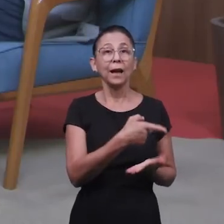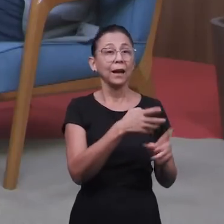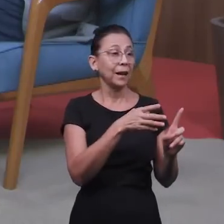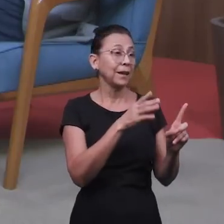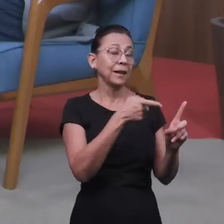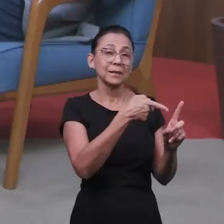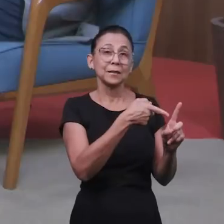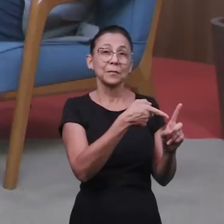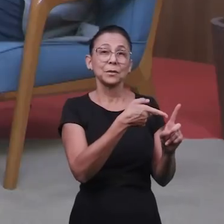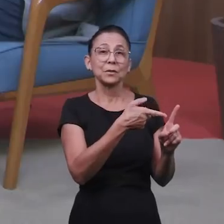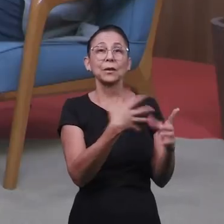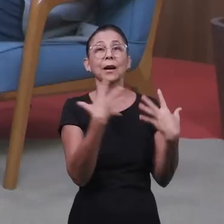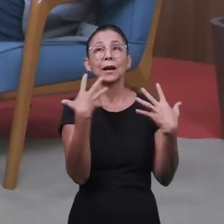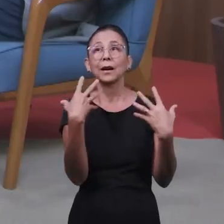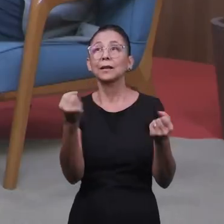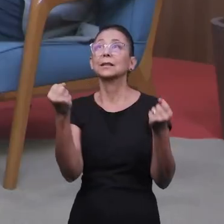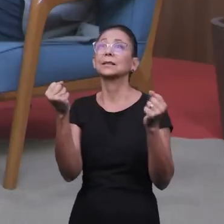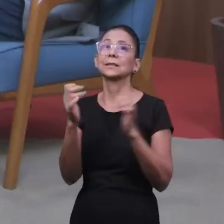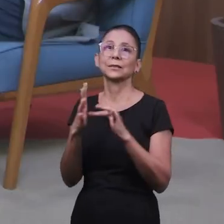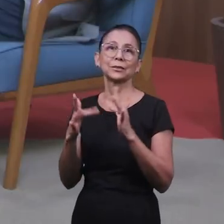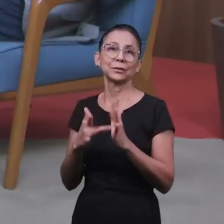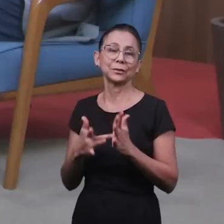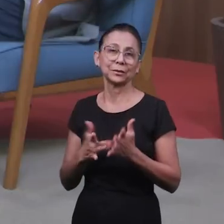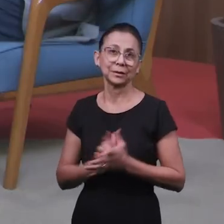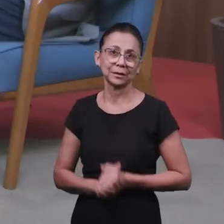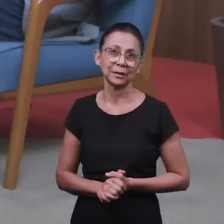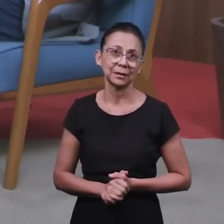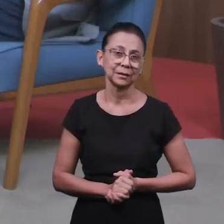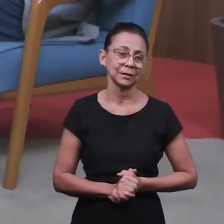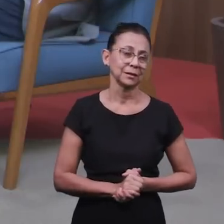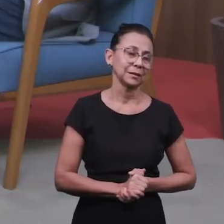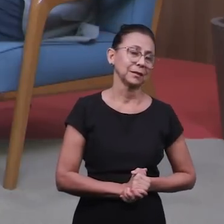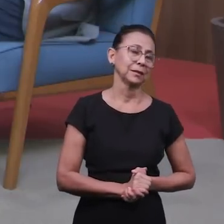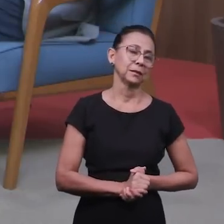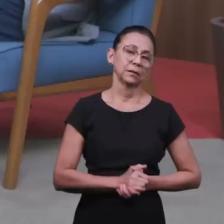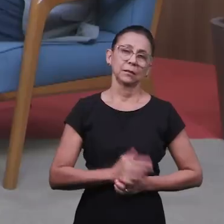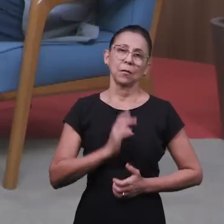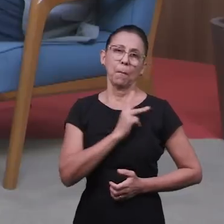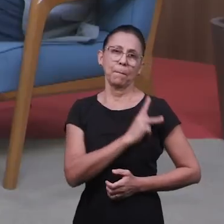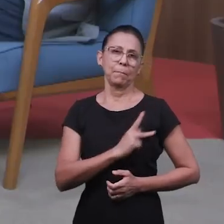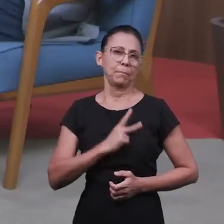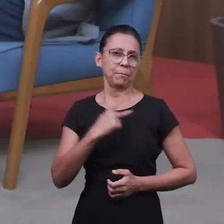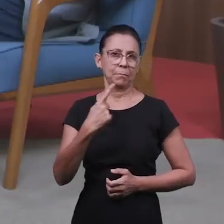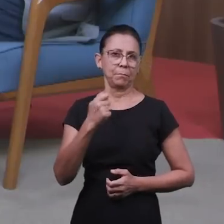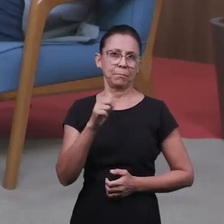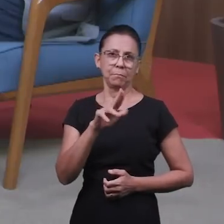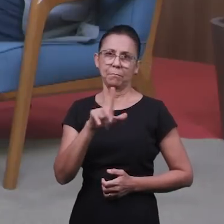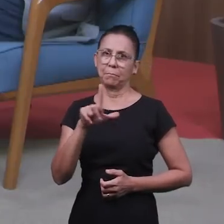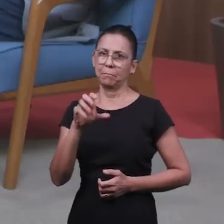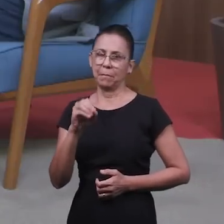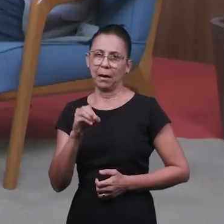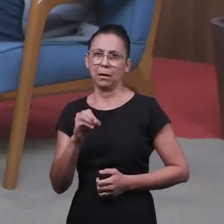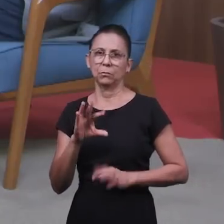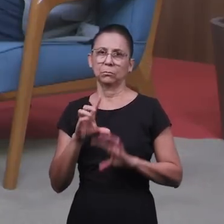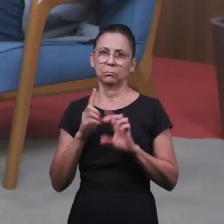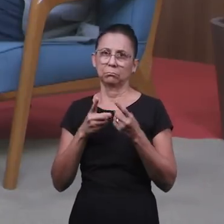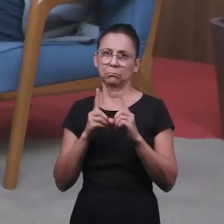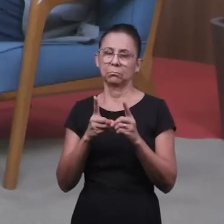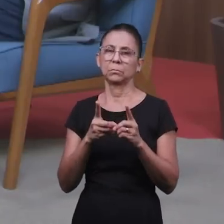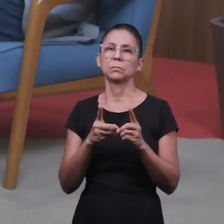né? Paulo, por exemplo. Paulo era uma pomba selvagem. Uma pomba selvagem. Porque ele perseguia a igreja,